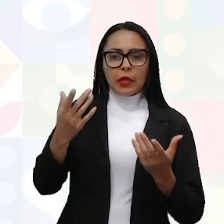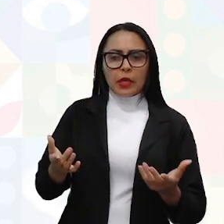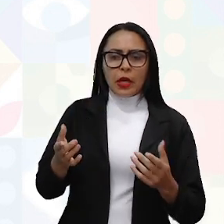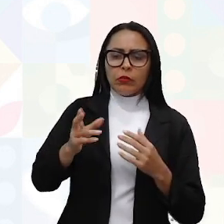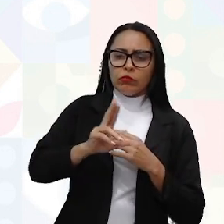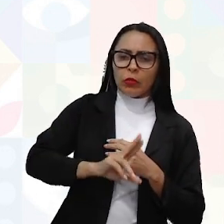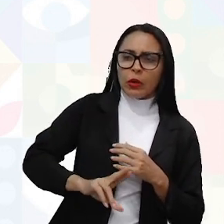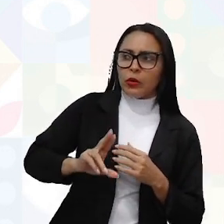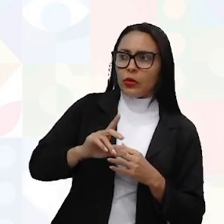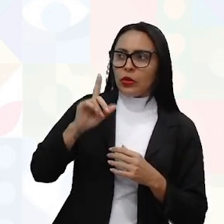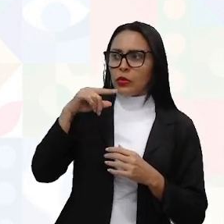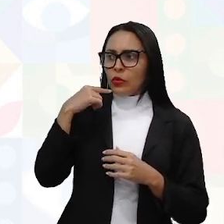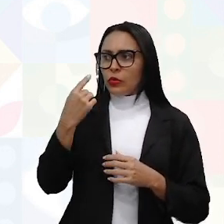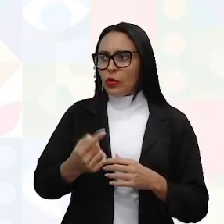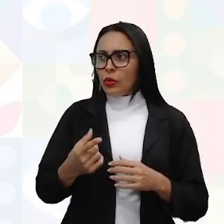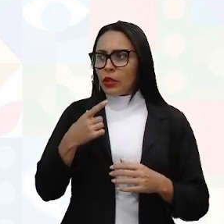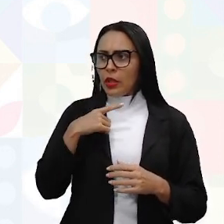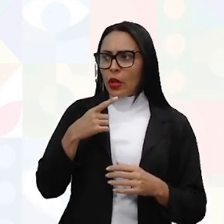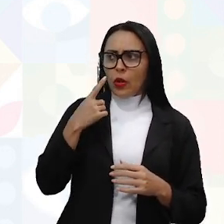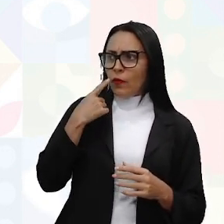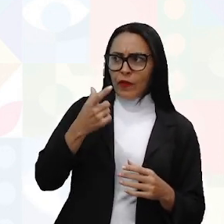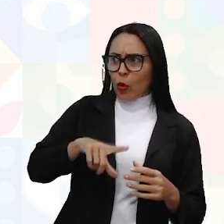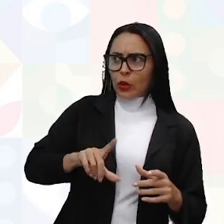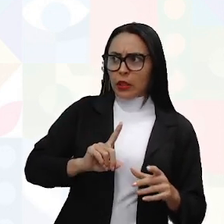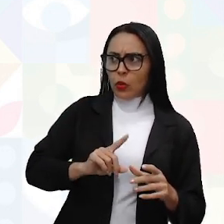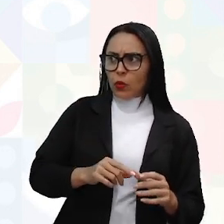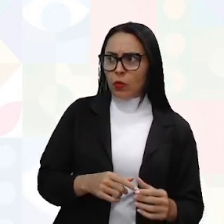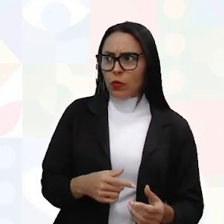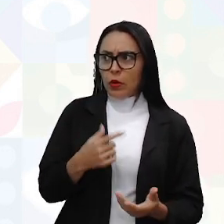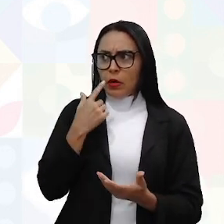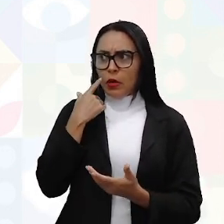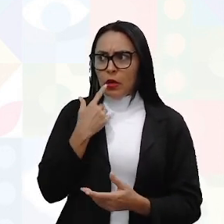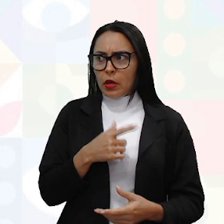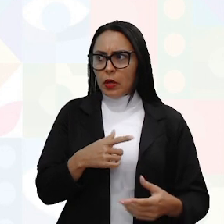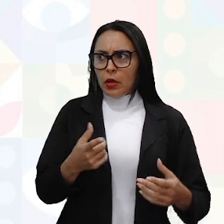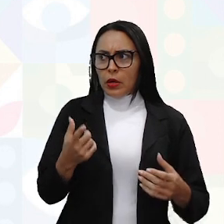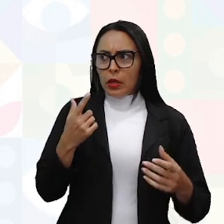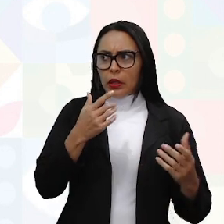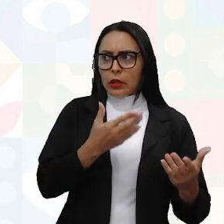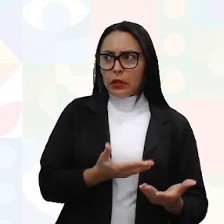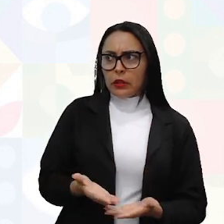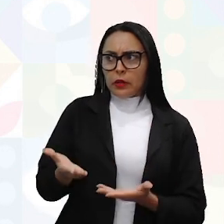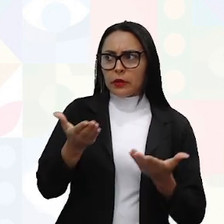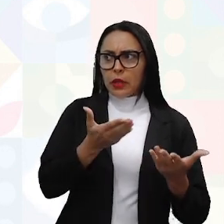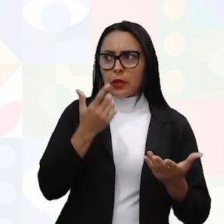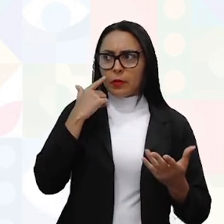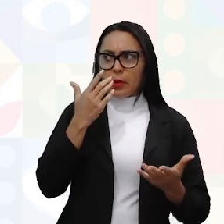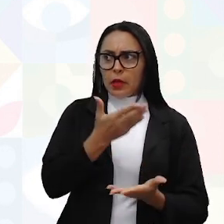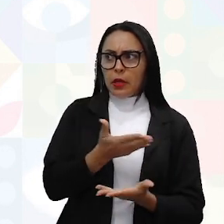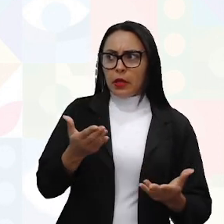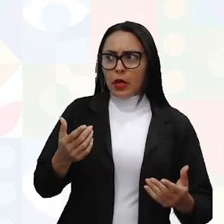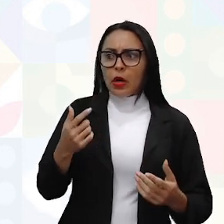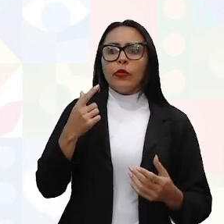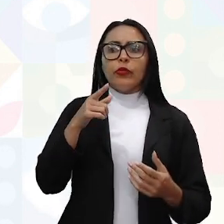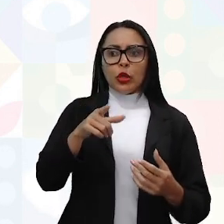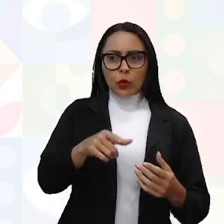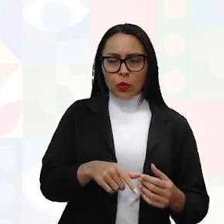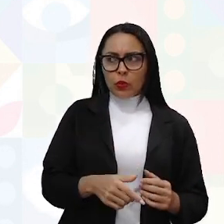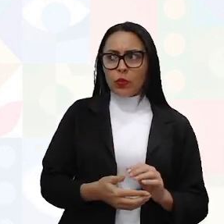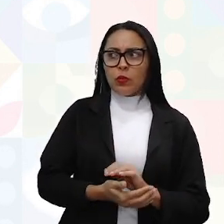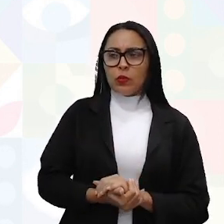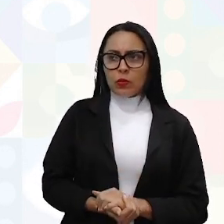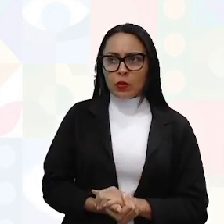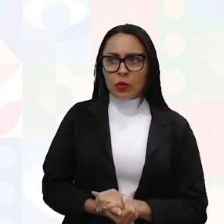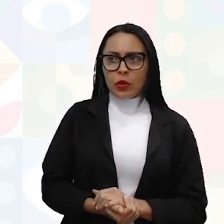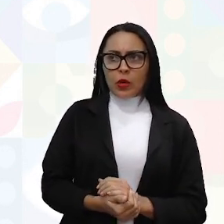E aí nós temos o descarte da embalagem, essa coleta da embalagem que faz parte